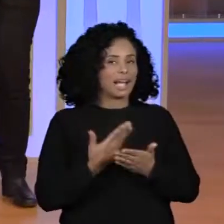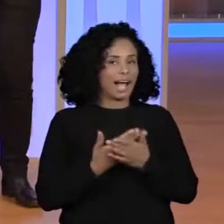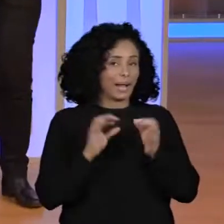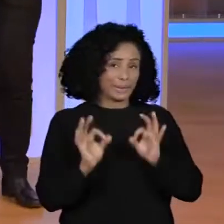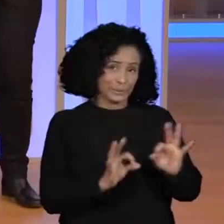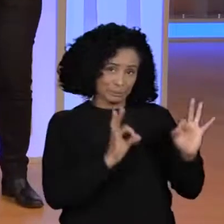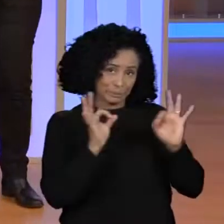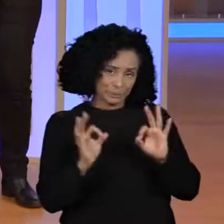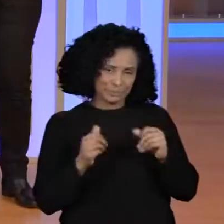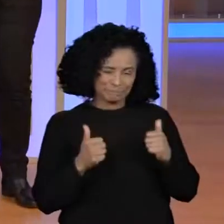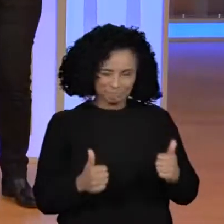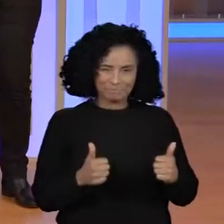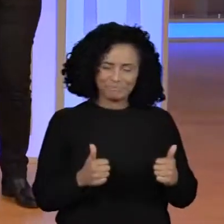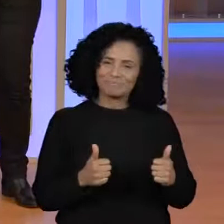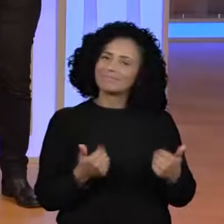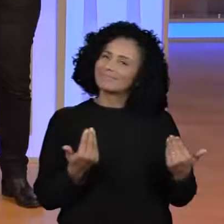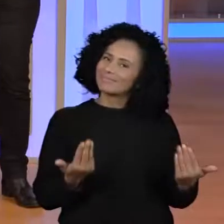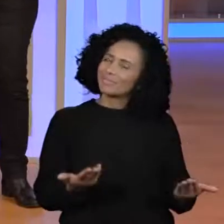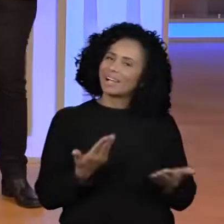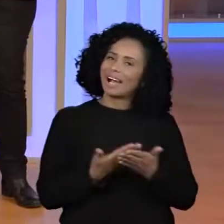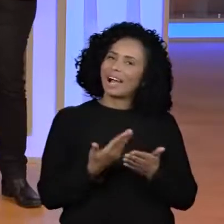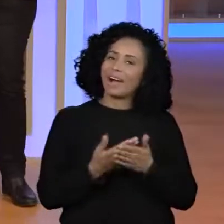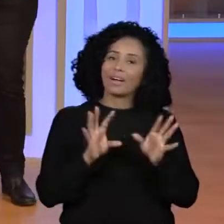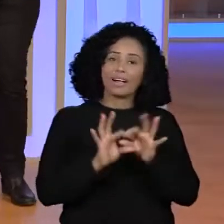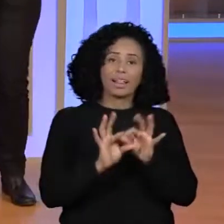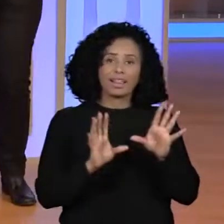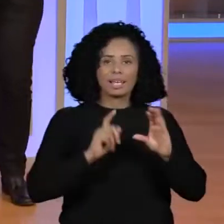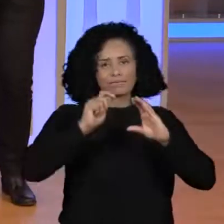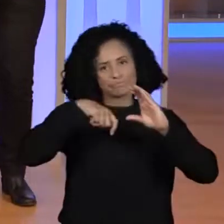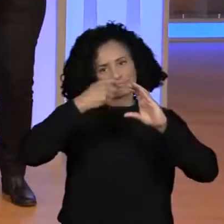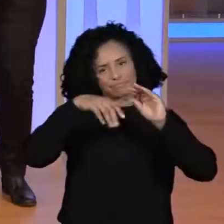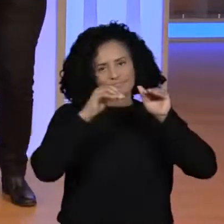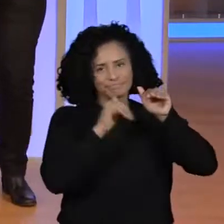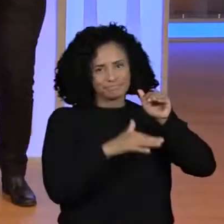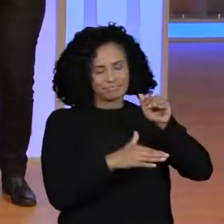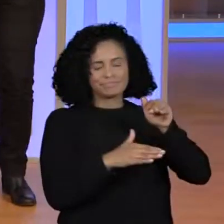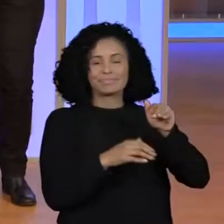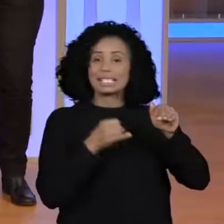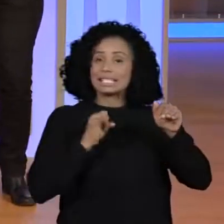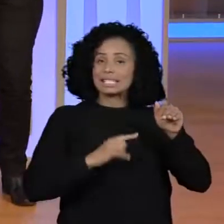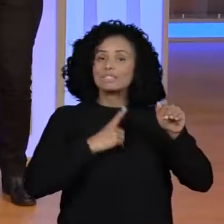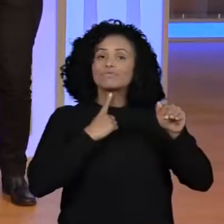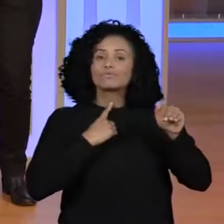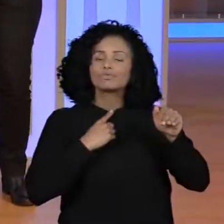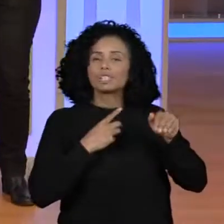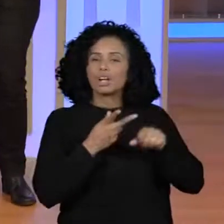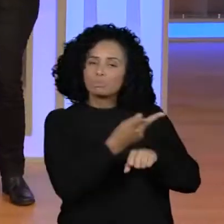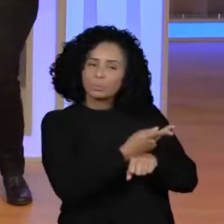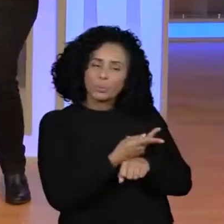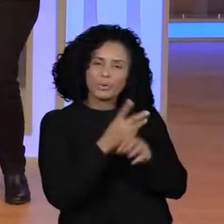assistir, tá certo? Lembrando que essa aula fica disponível no repositório para consultar sempre que quiser.